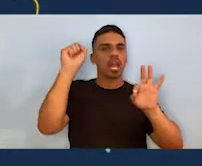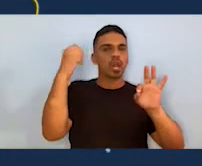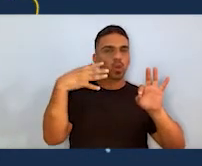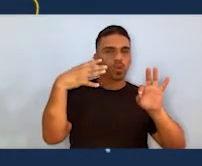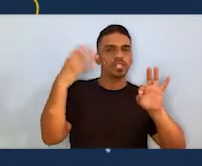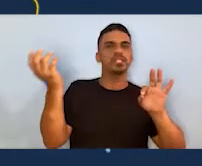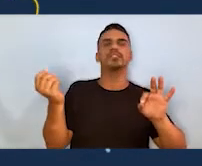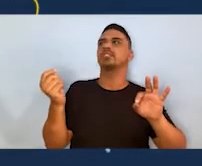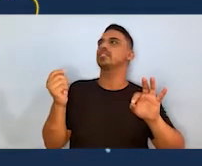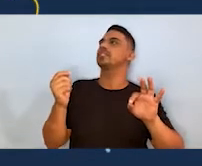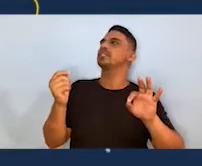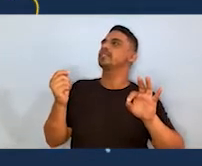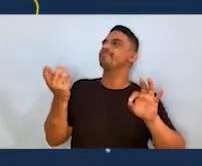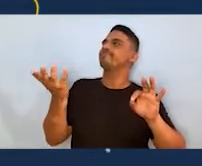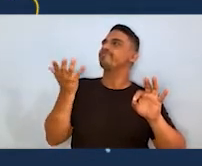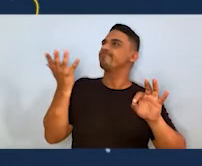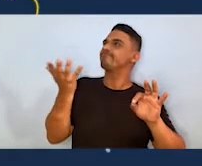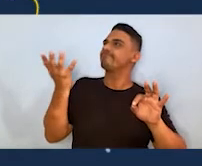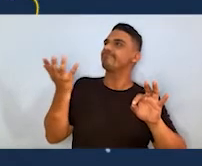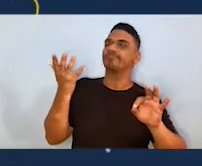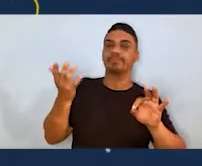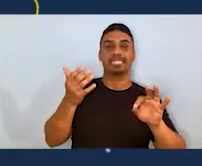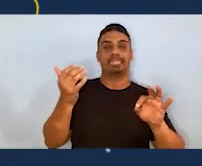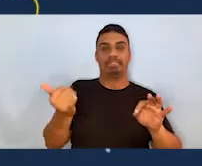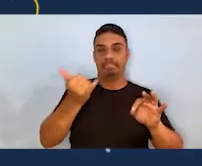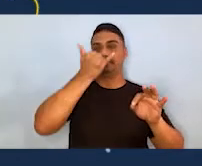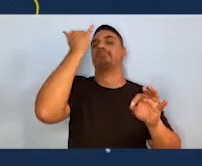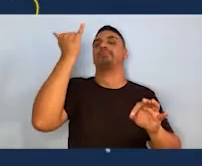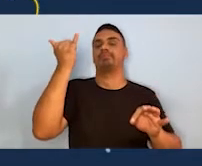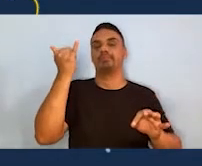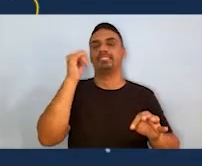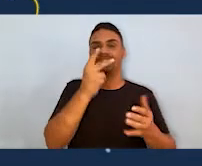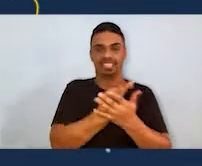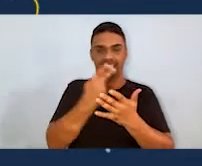Vai imaginar que a luz... Opa! Ferramenta errada.